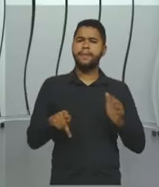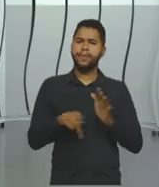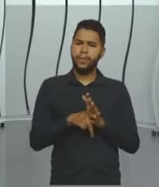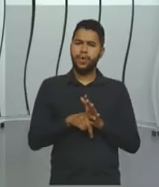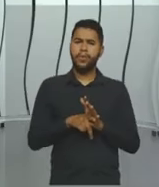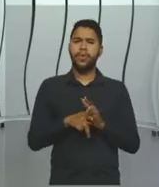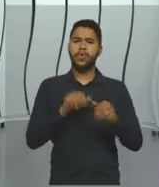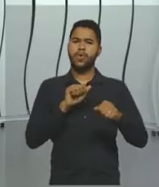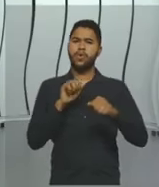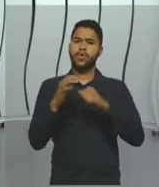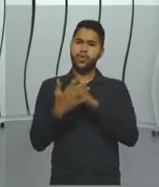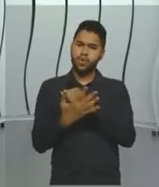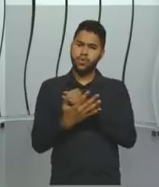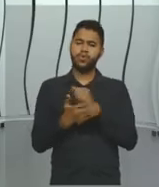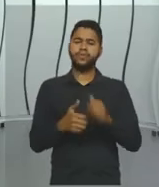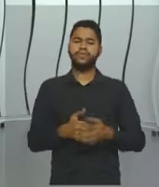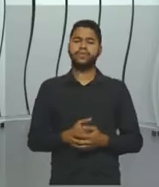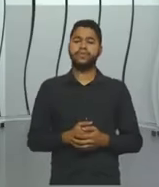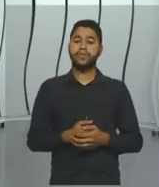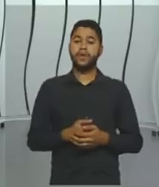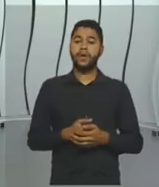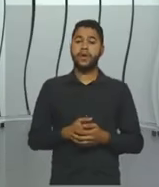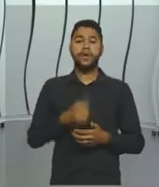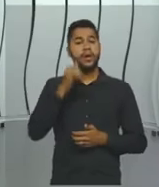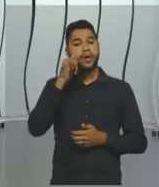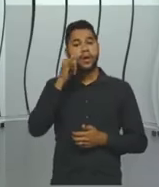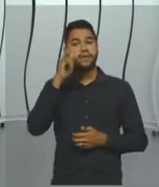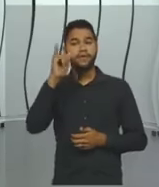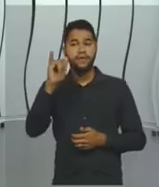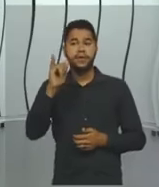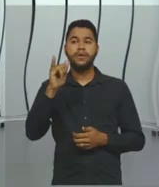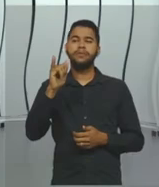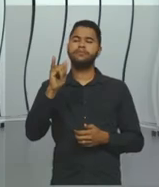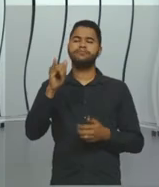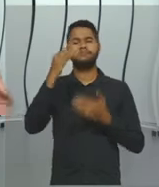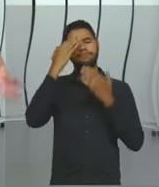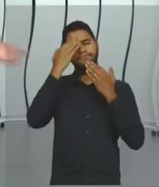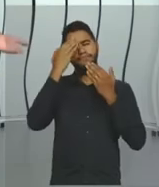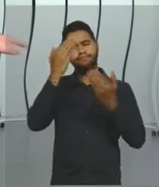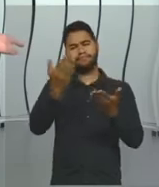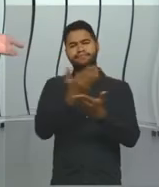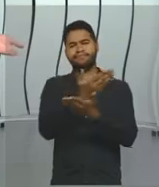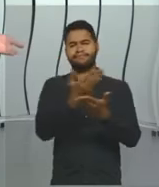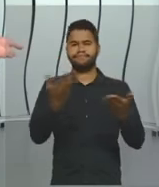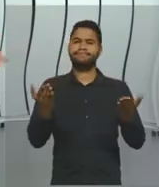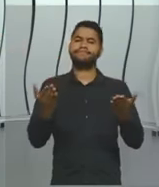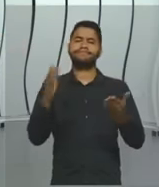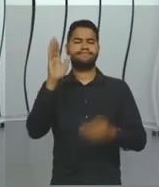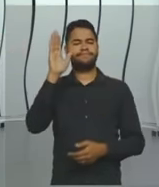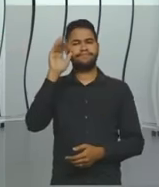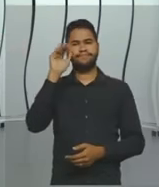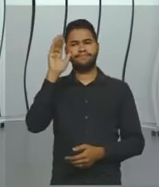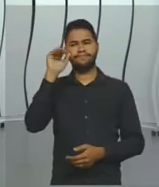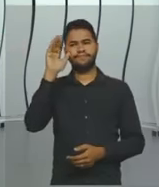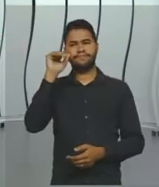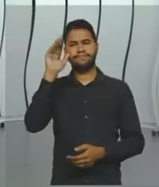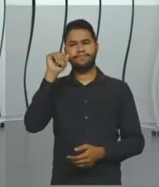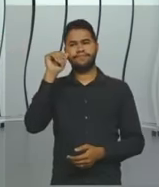ao coronavírus, né? Previna-se. Thanks for watching. Obrigado por assistir.